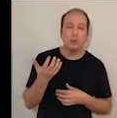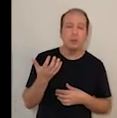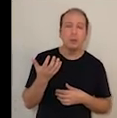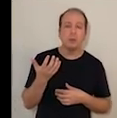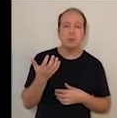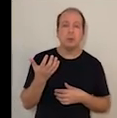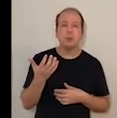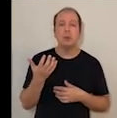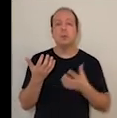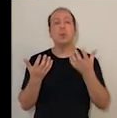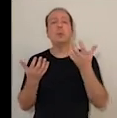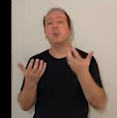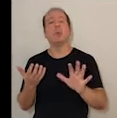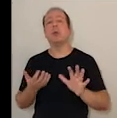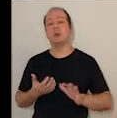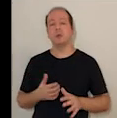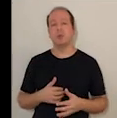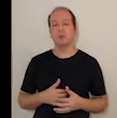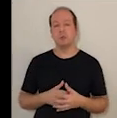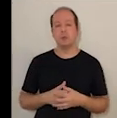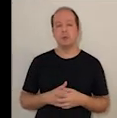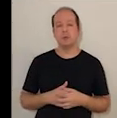quer ou não quer?